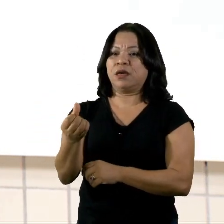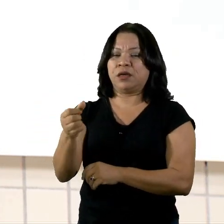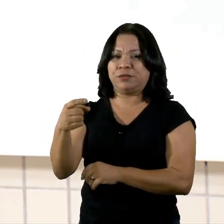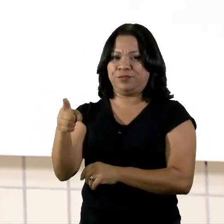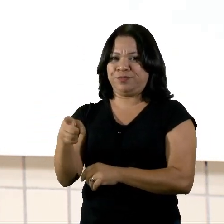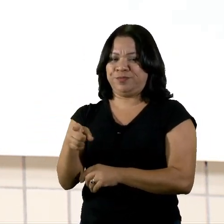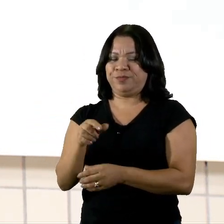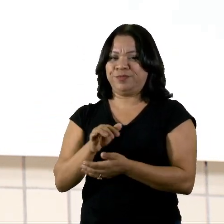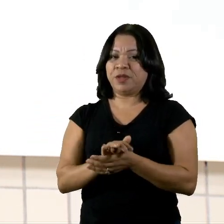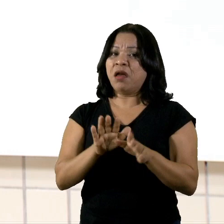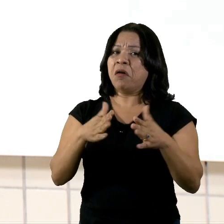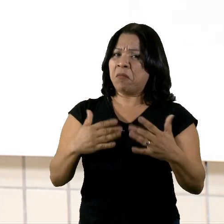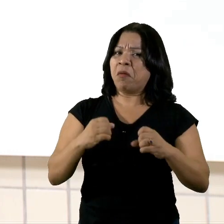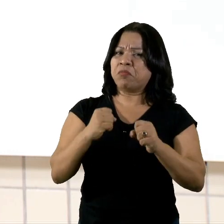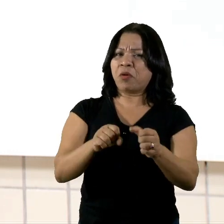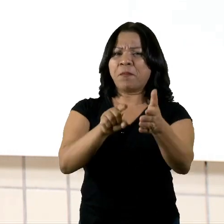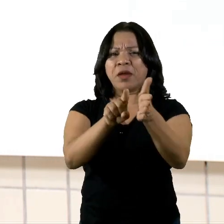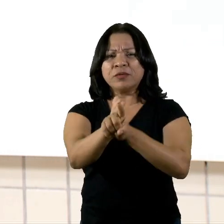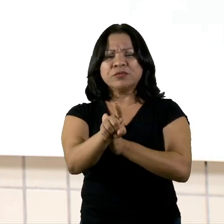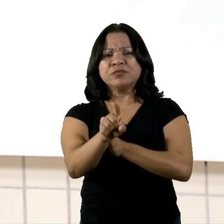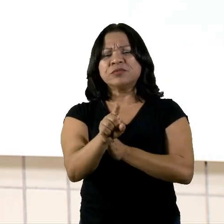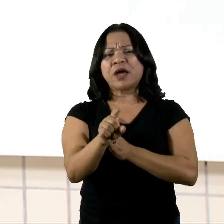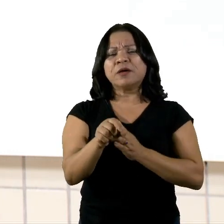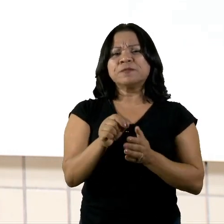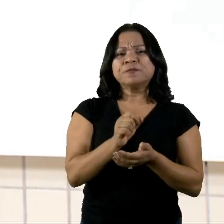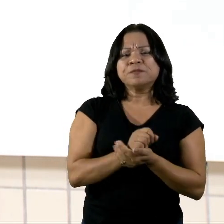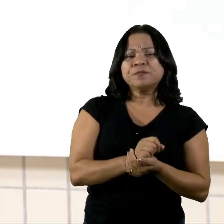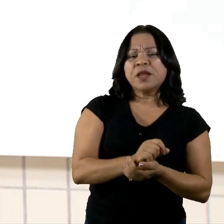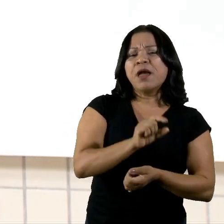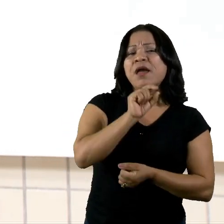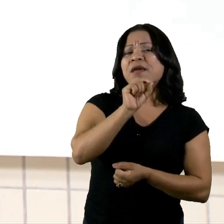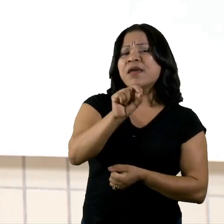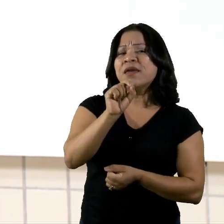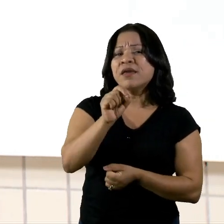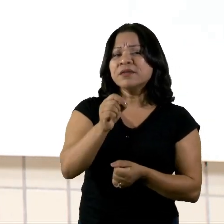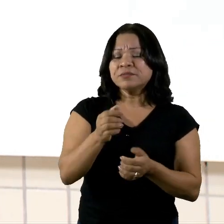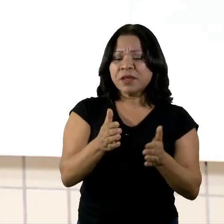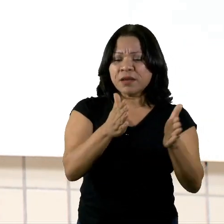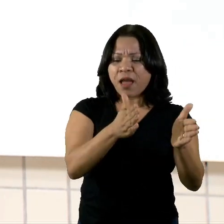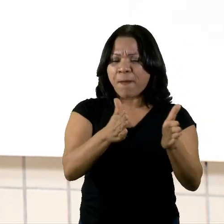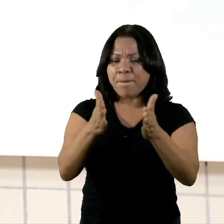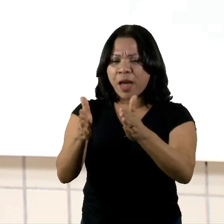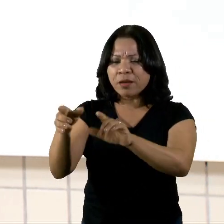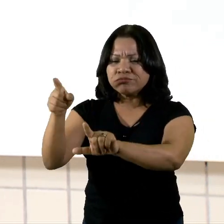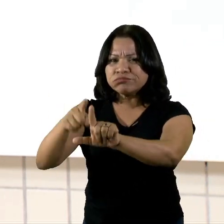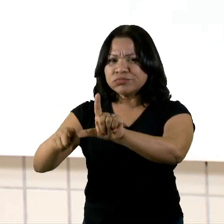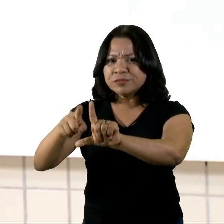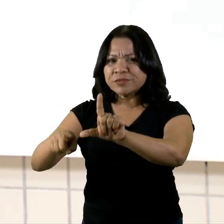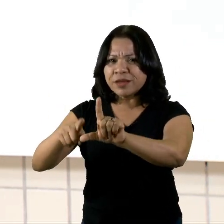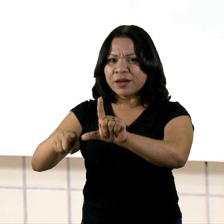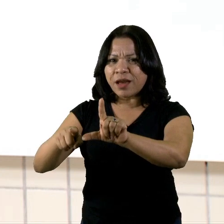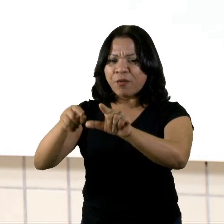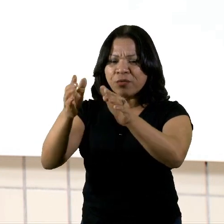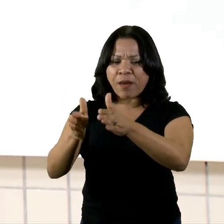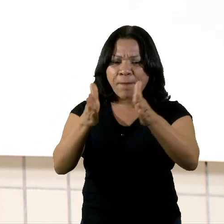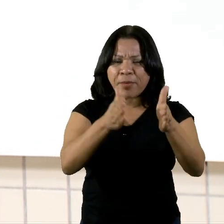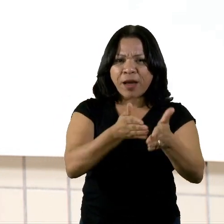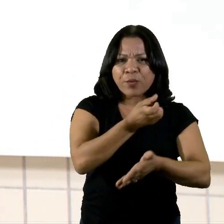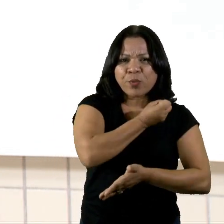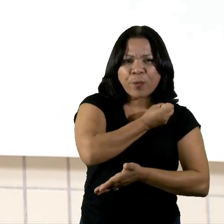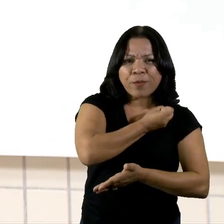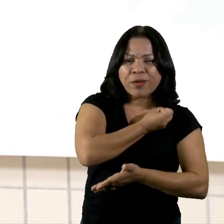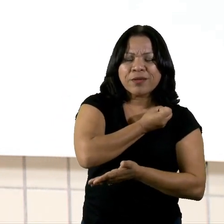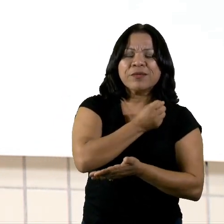e perguntar quem seriam a parte literal e a parte numérica, né? O